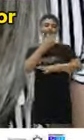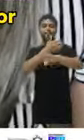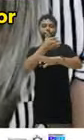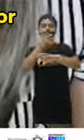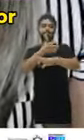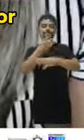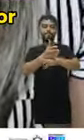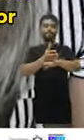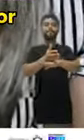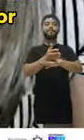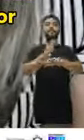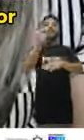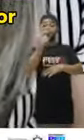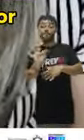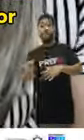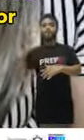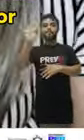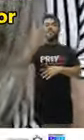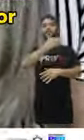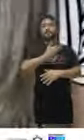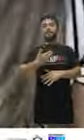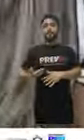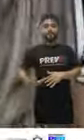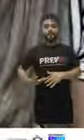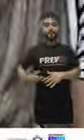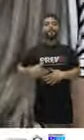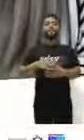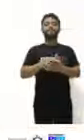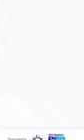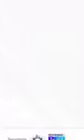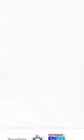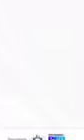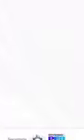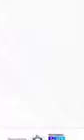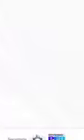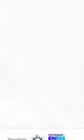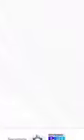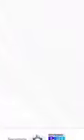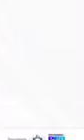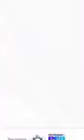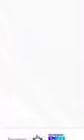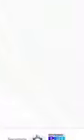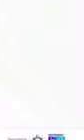todos e que esse projeto possa durar por muitos anos. Obrigada.